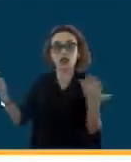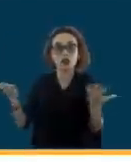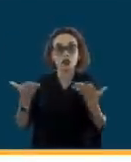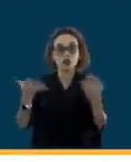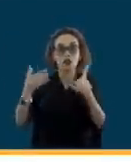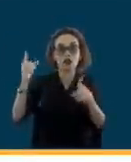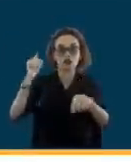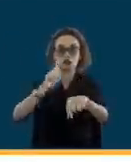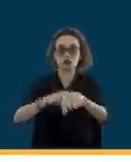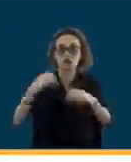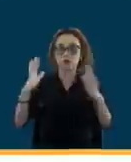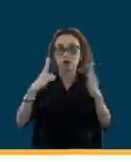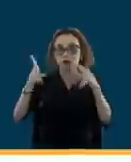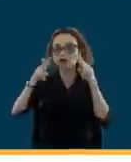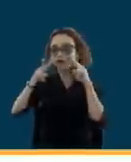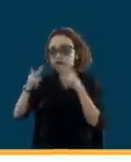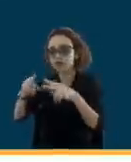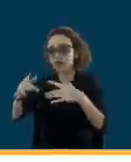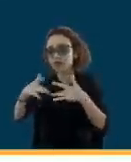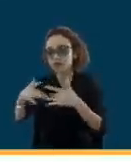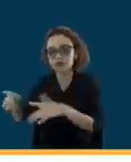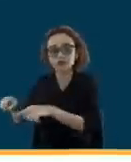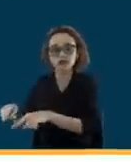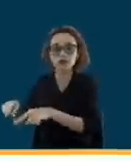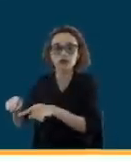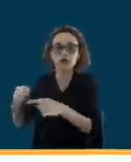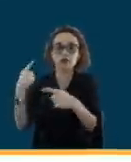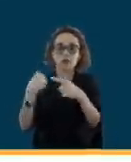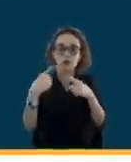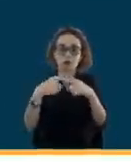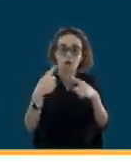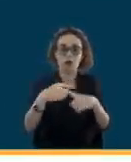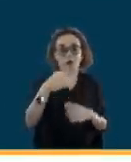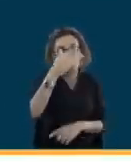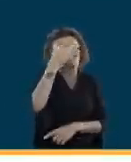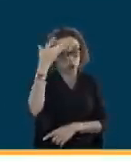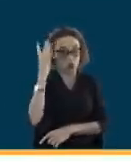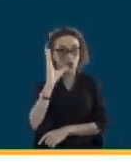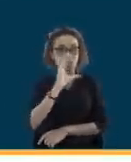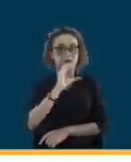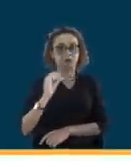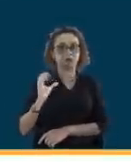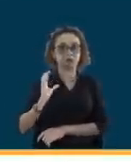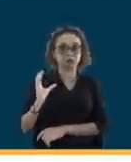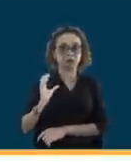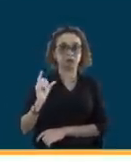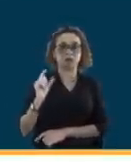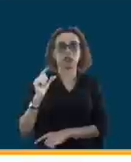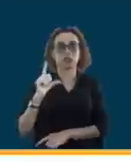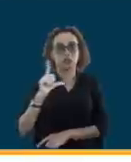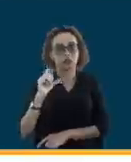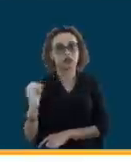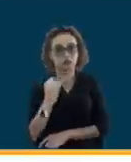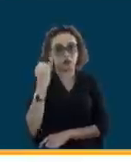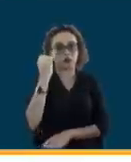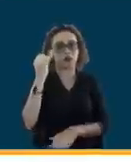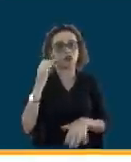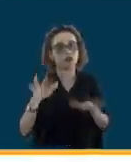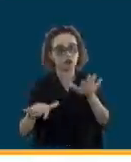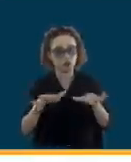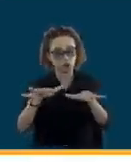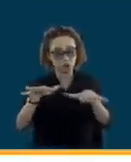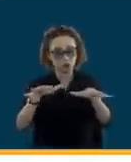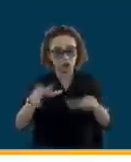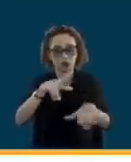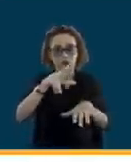Porque, inclusive, os bilionários que têm recursos que são muito importantes para movimentar a economia dos países